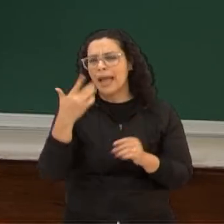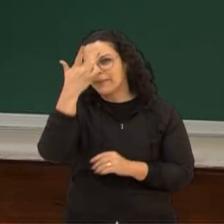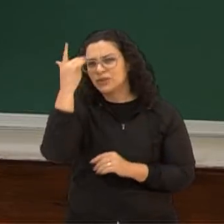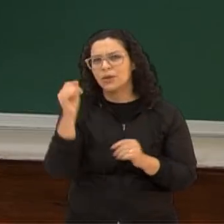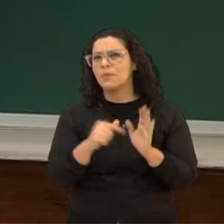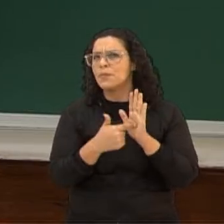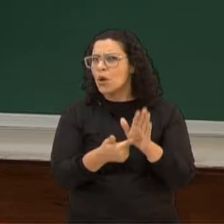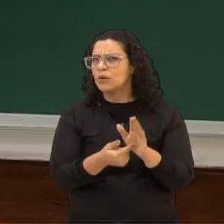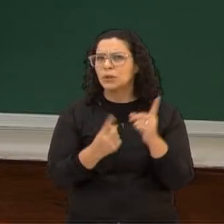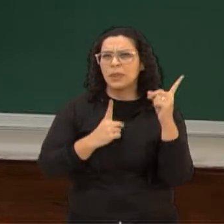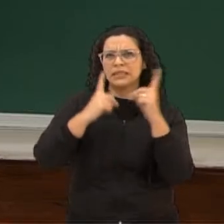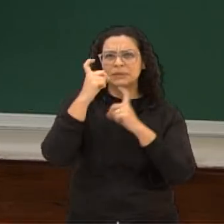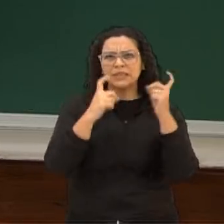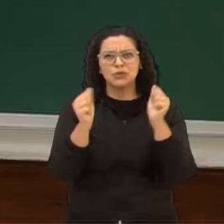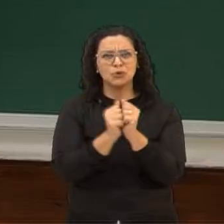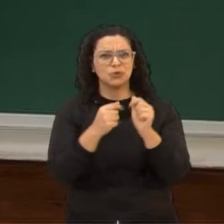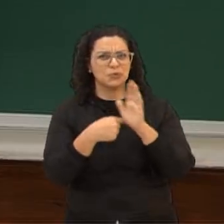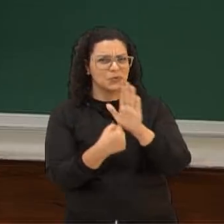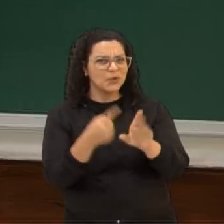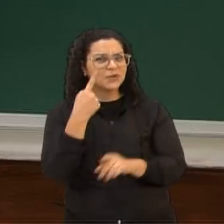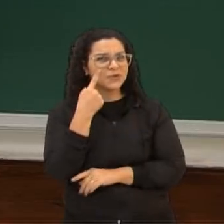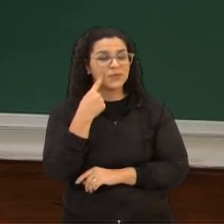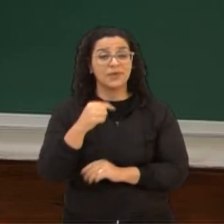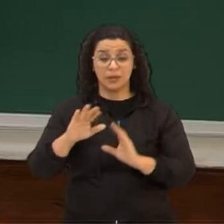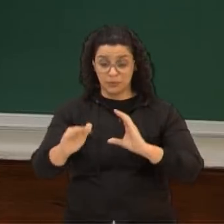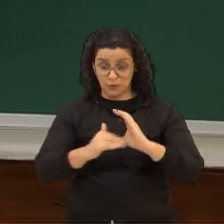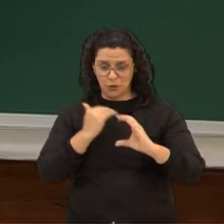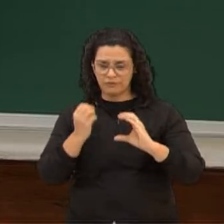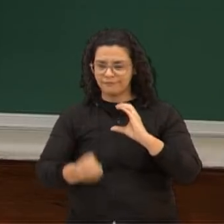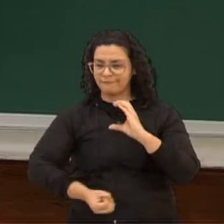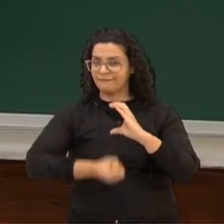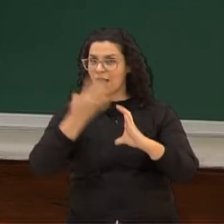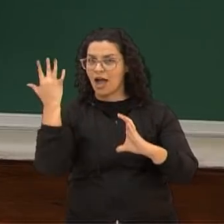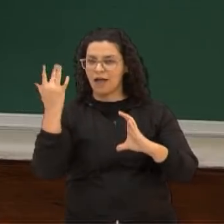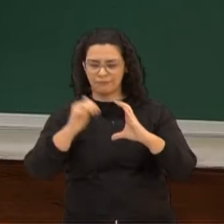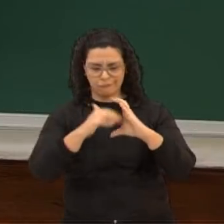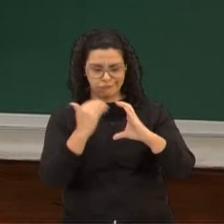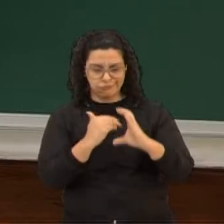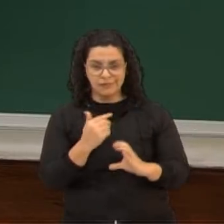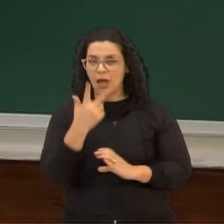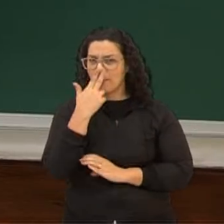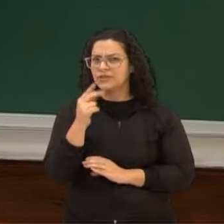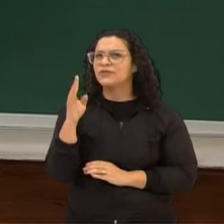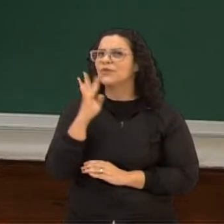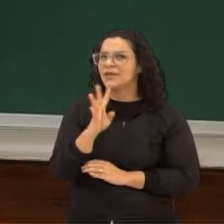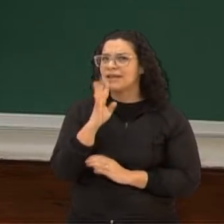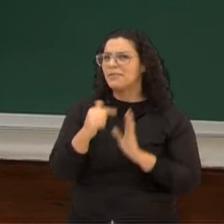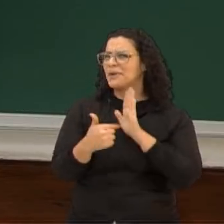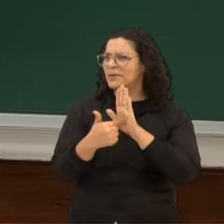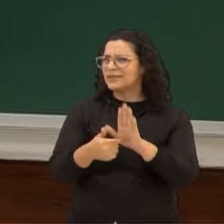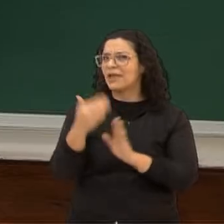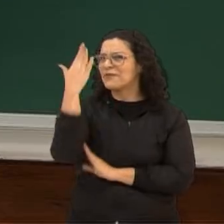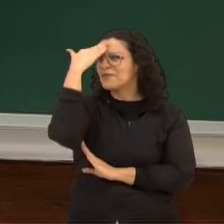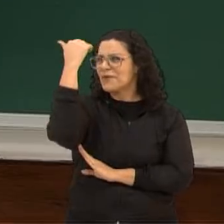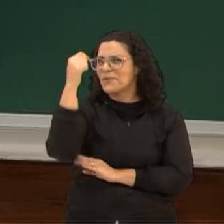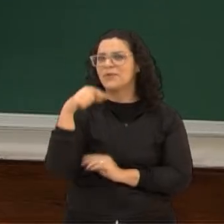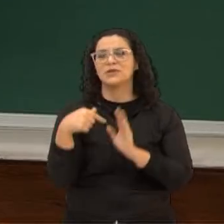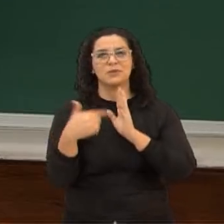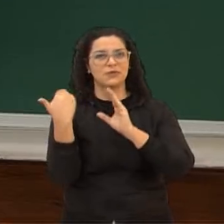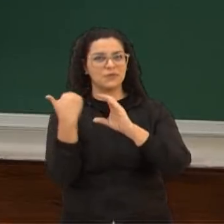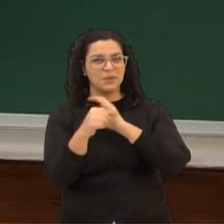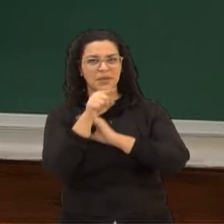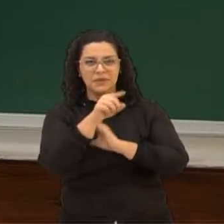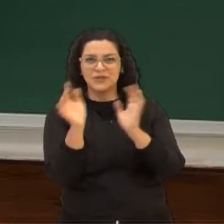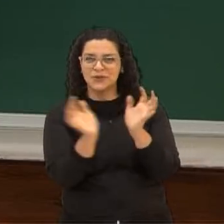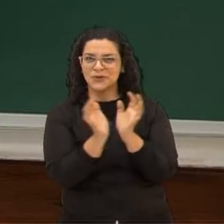quer mandar alguma expressão, alguma coisa assim. E eu recebi já bastante ele, eu achei que ele ficou bastante famoso de ser enviado